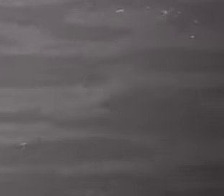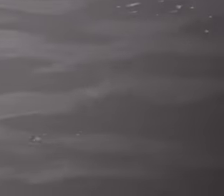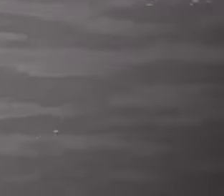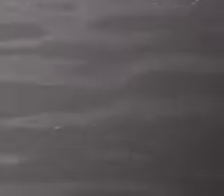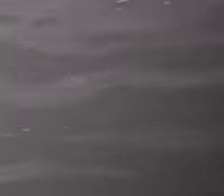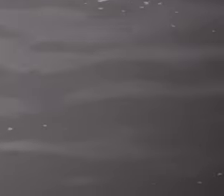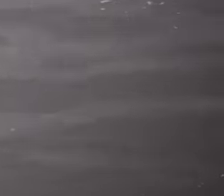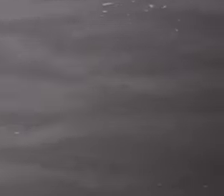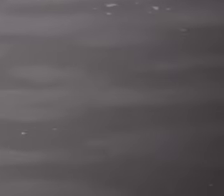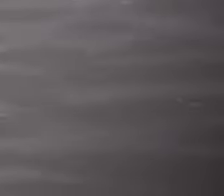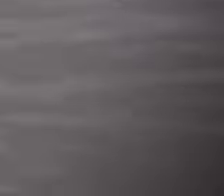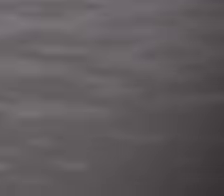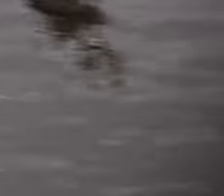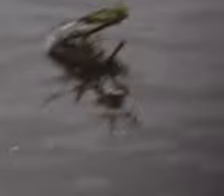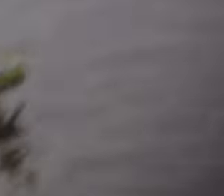Tomás!